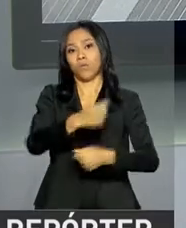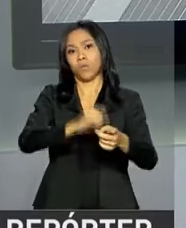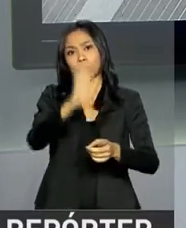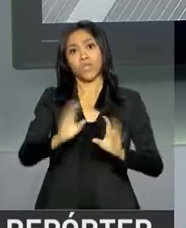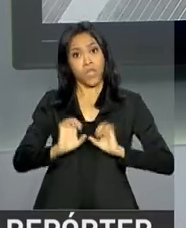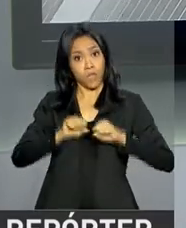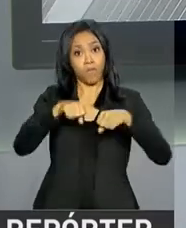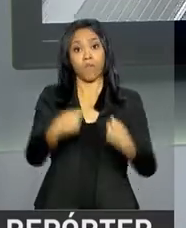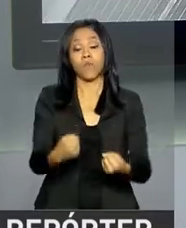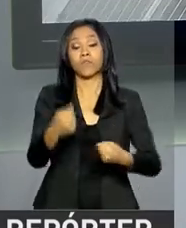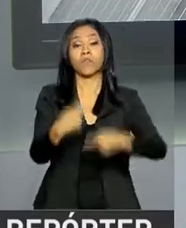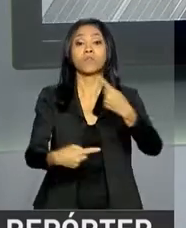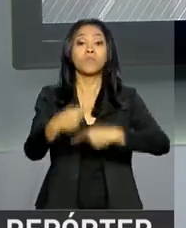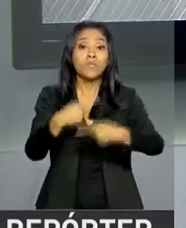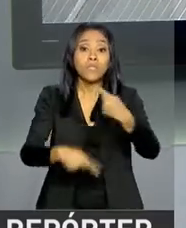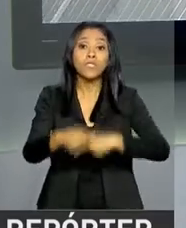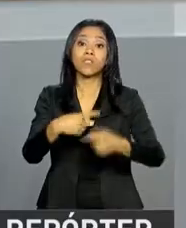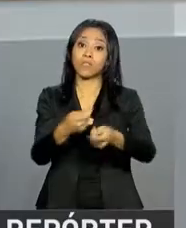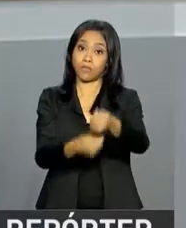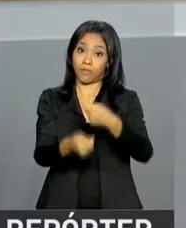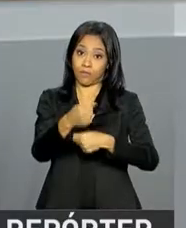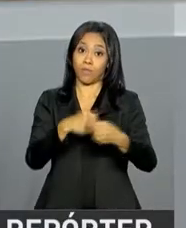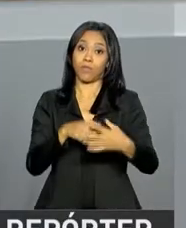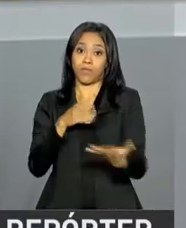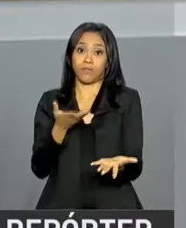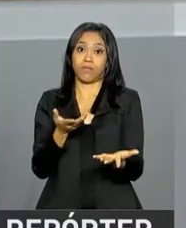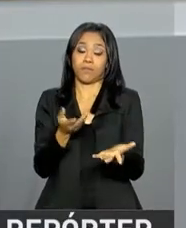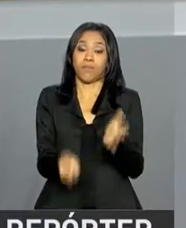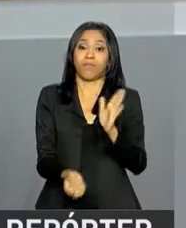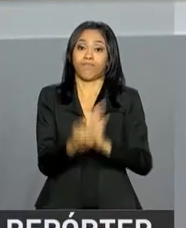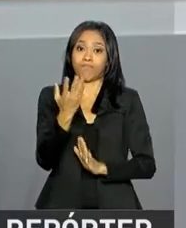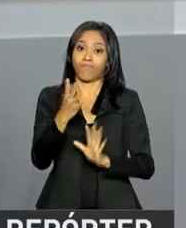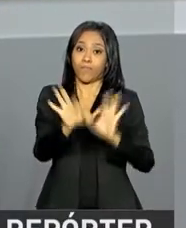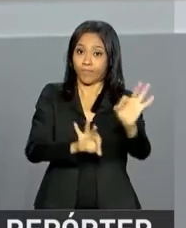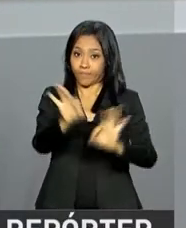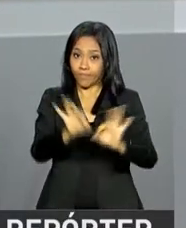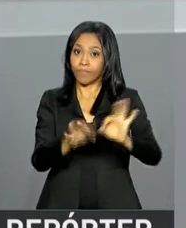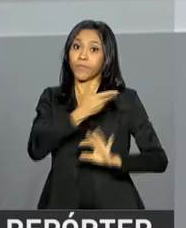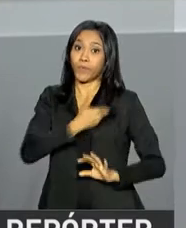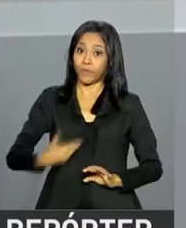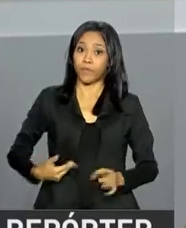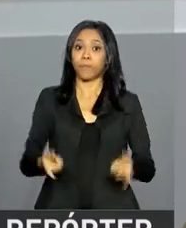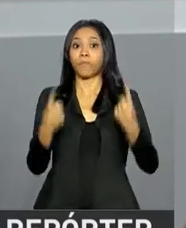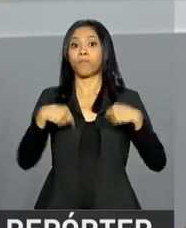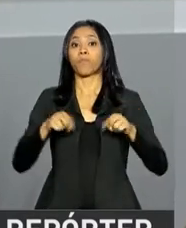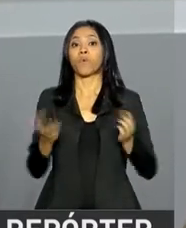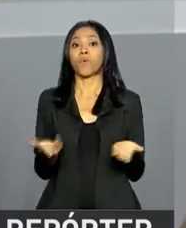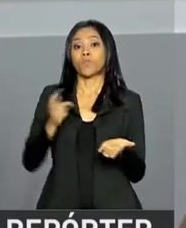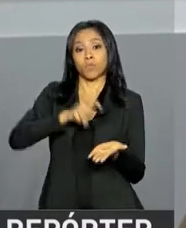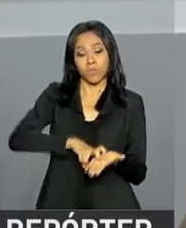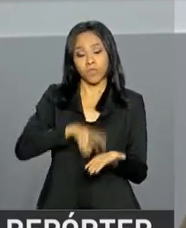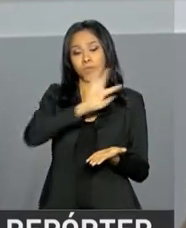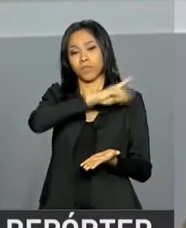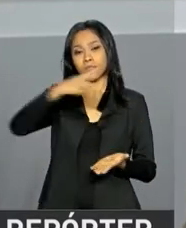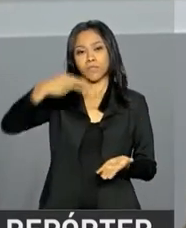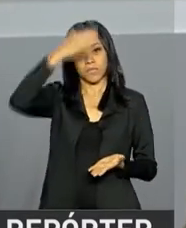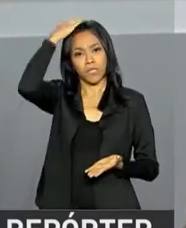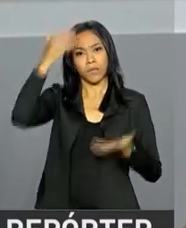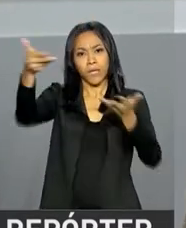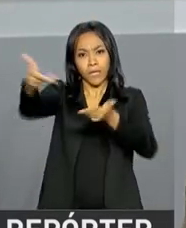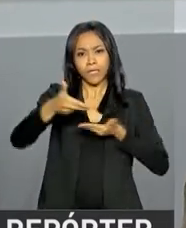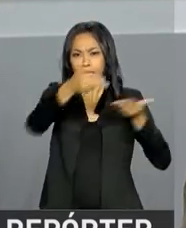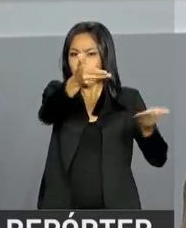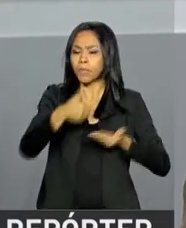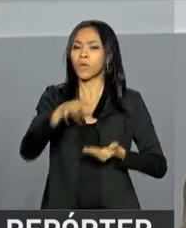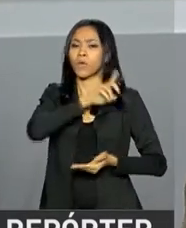políticas adotadas pelo governo e nesta manhã o presidente michel temer recebeu governadores ministros e os presidentes da câmara